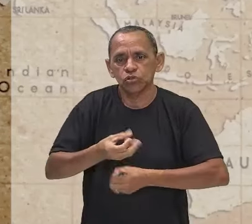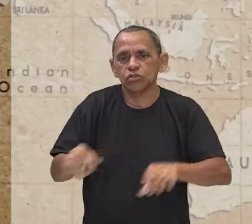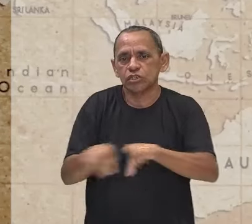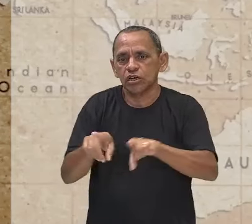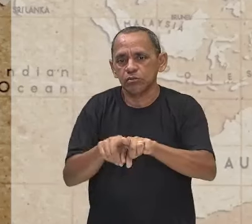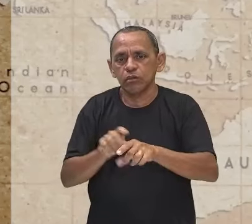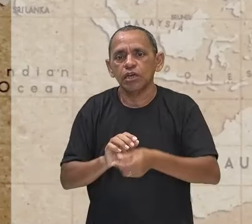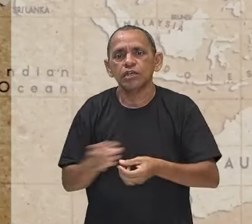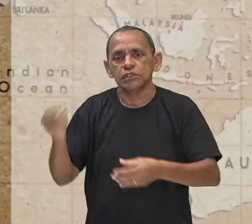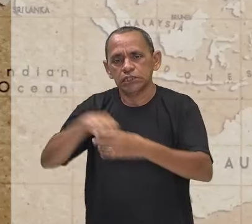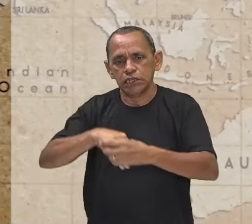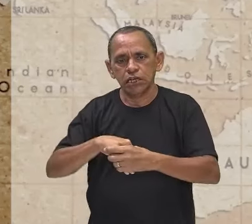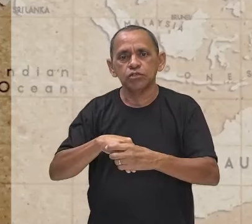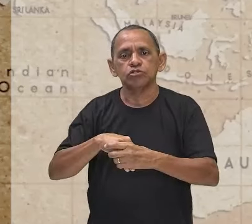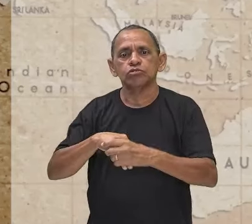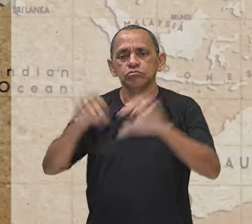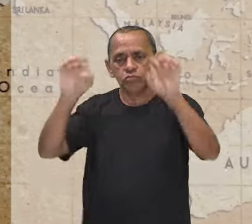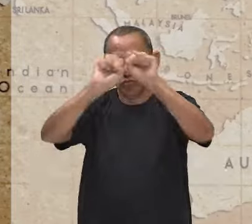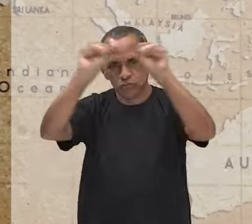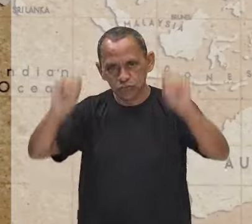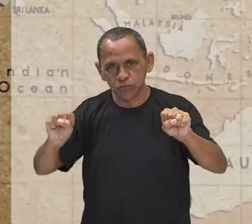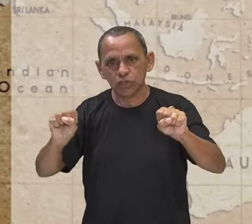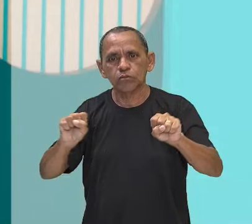sistema capitalista.